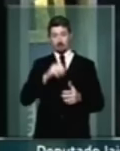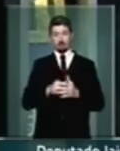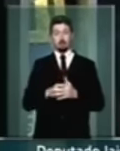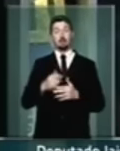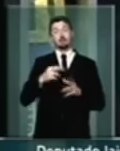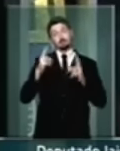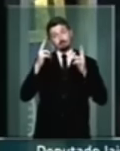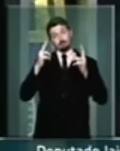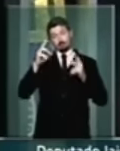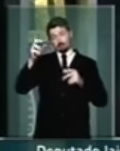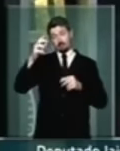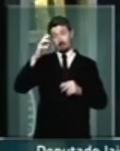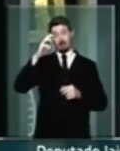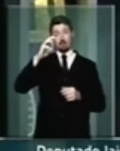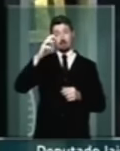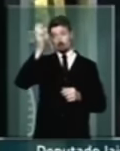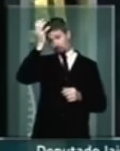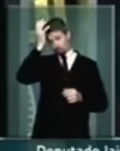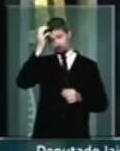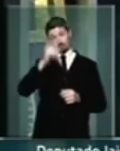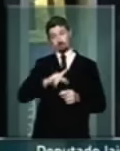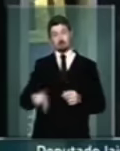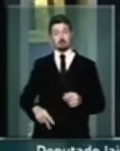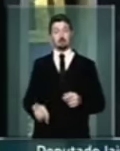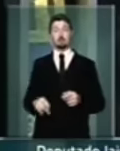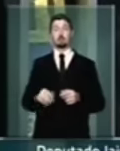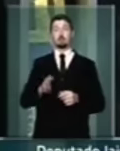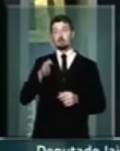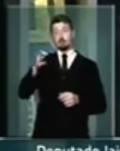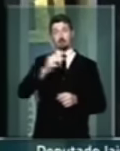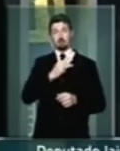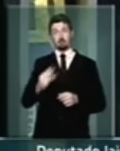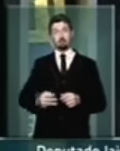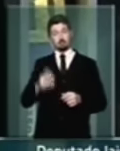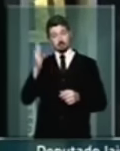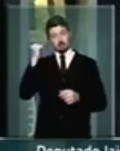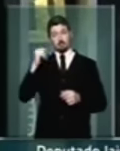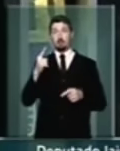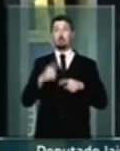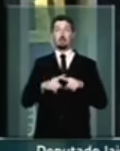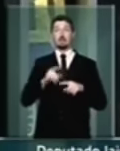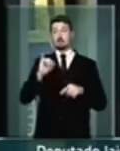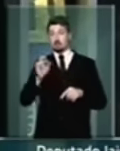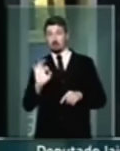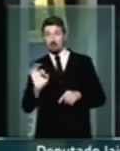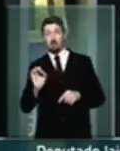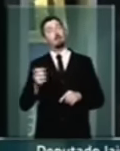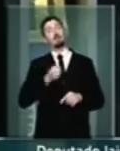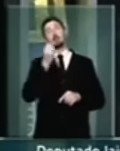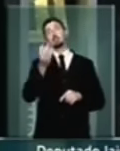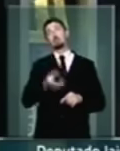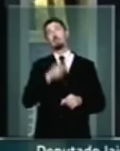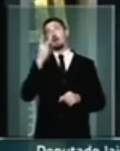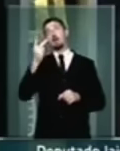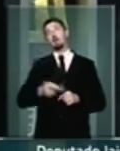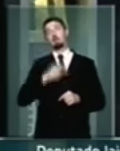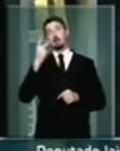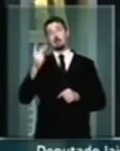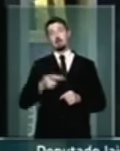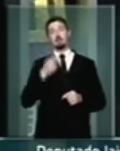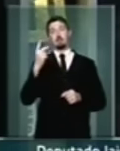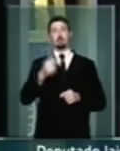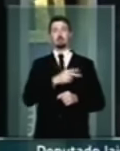presidente acione o Ministério da Defesa para buscá-las. Caso contrário, vamos ficar apenas no discurso. E para um chefe militar, o